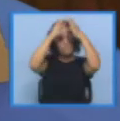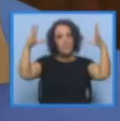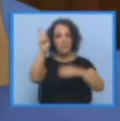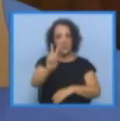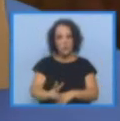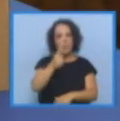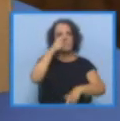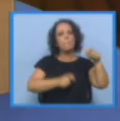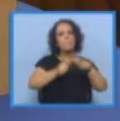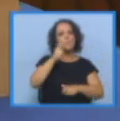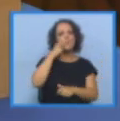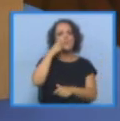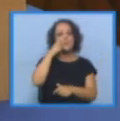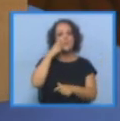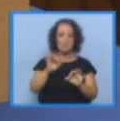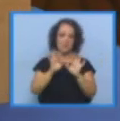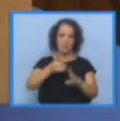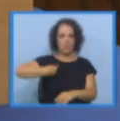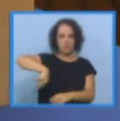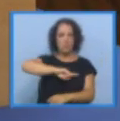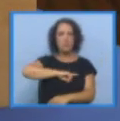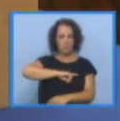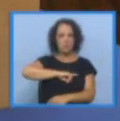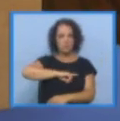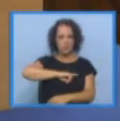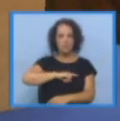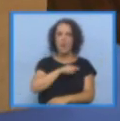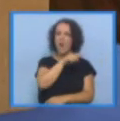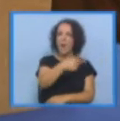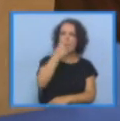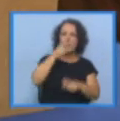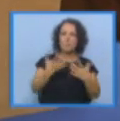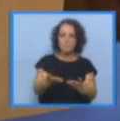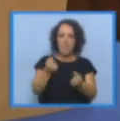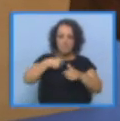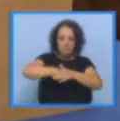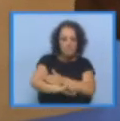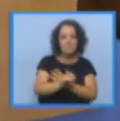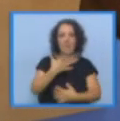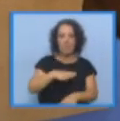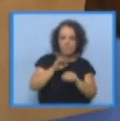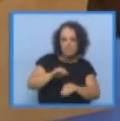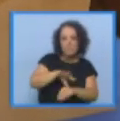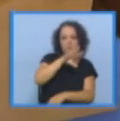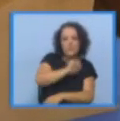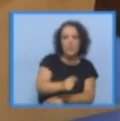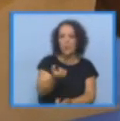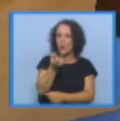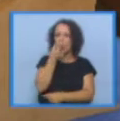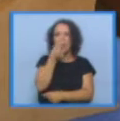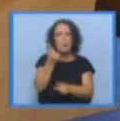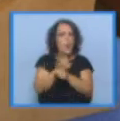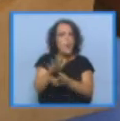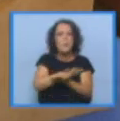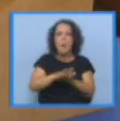vive gente igual a nós, vivem pessoas que querem dar à luz, que querem criar os filhos, que não têm aqueles medicamentos que são mais